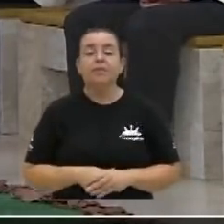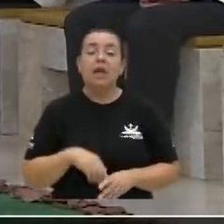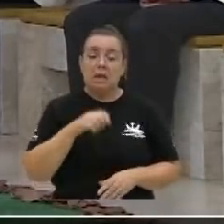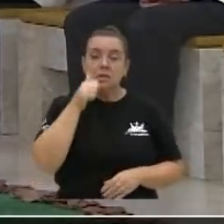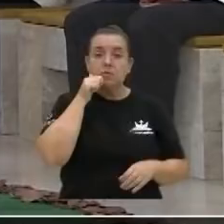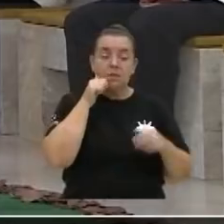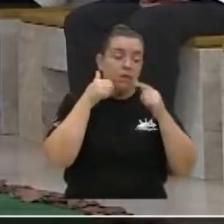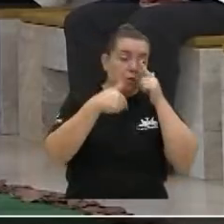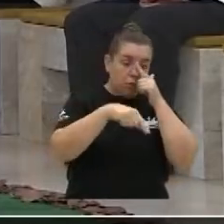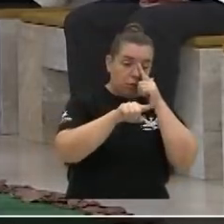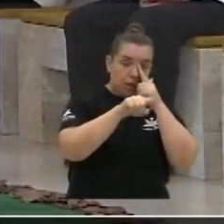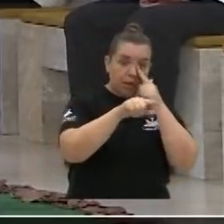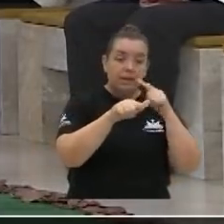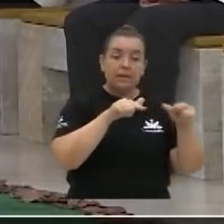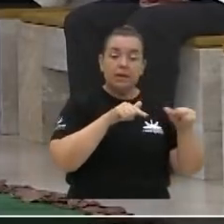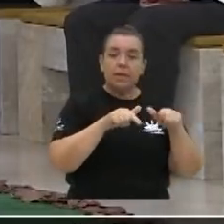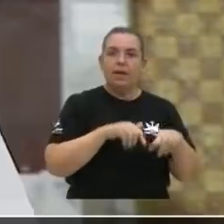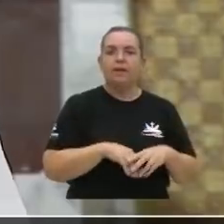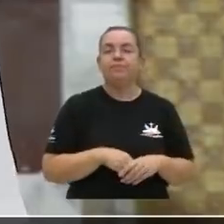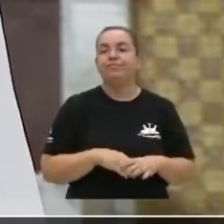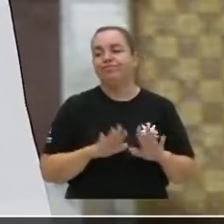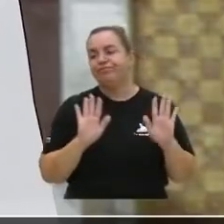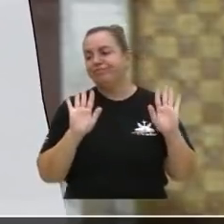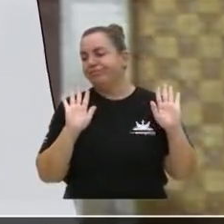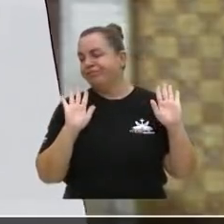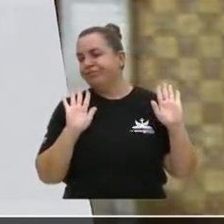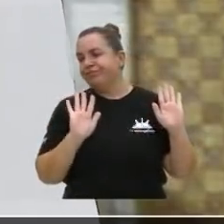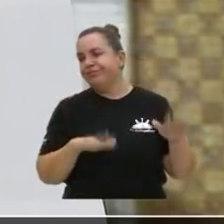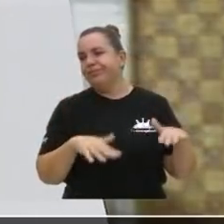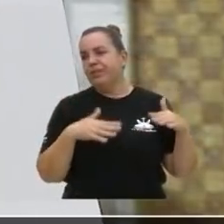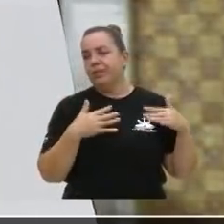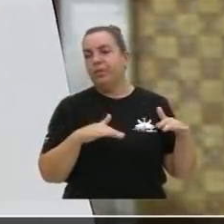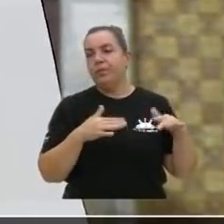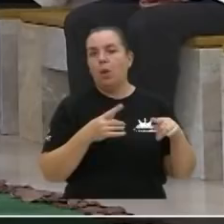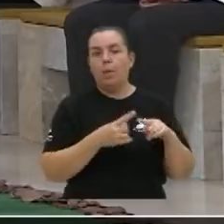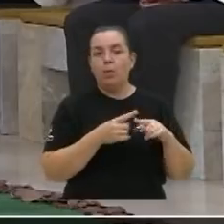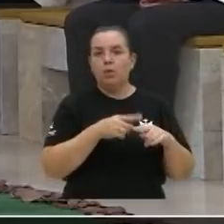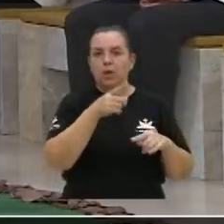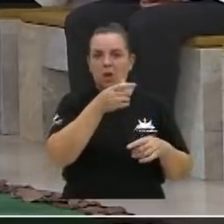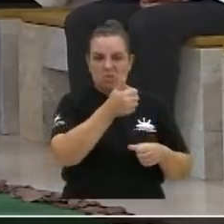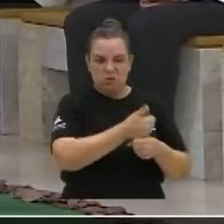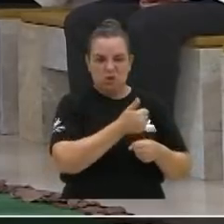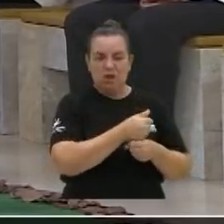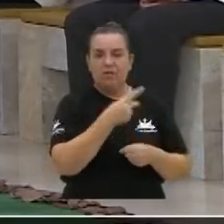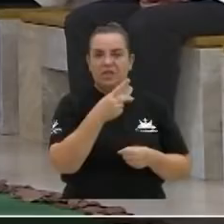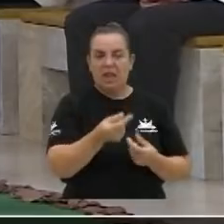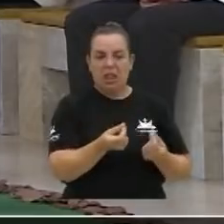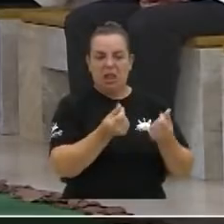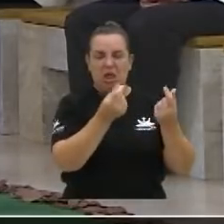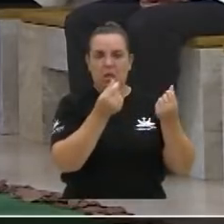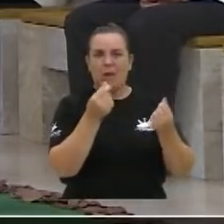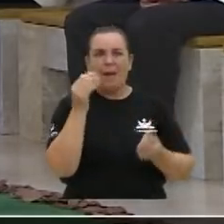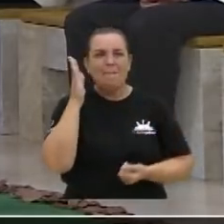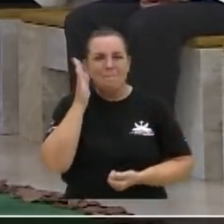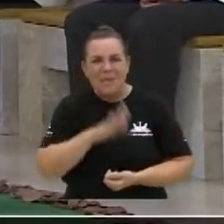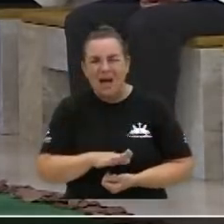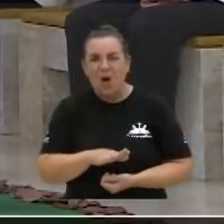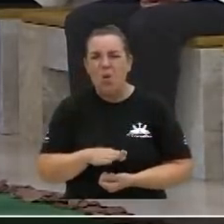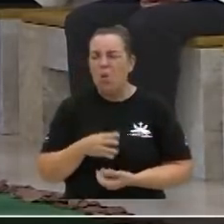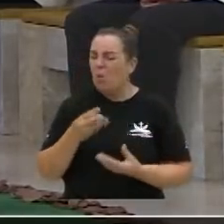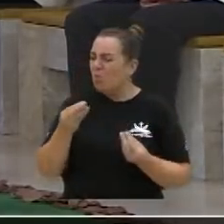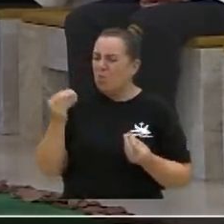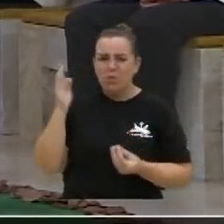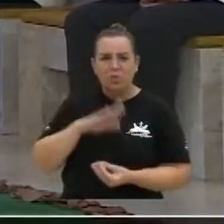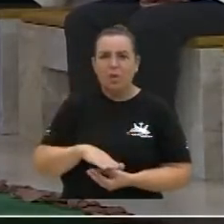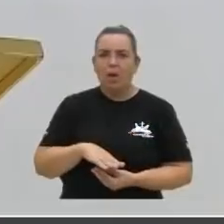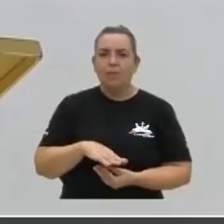foi. Trágico. Porque os patrões ricos eram cruéis com ela.